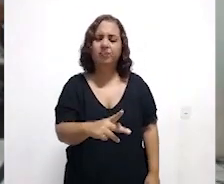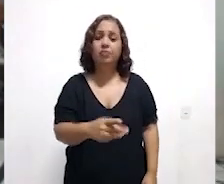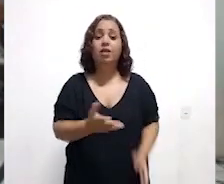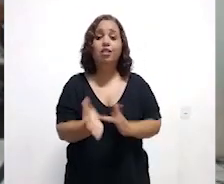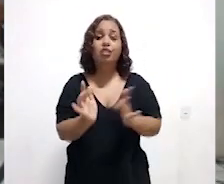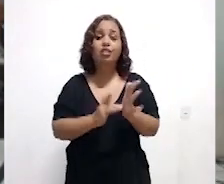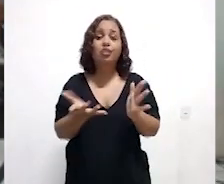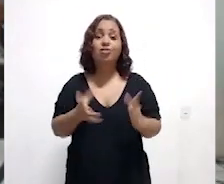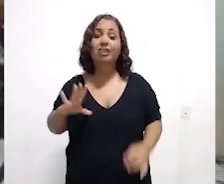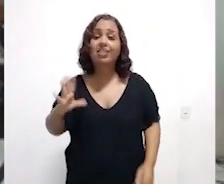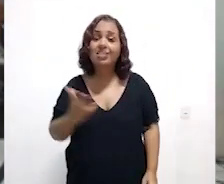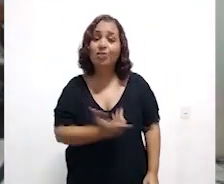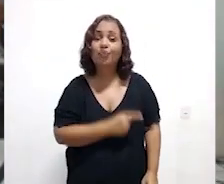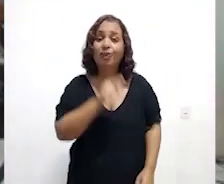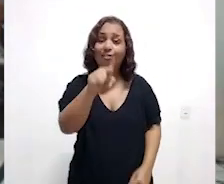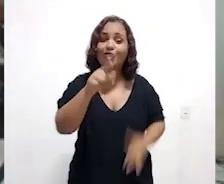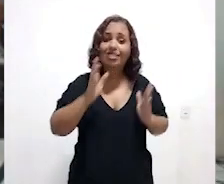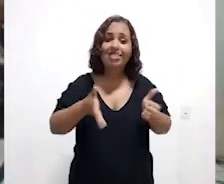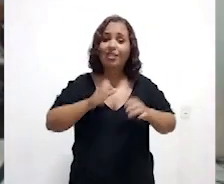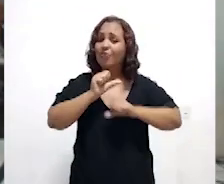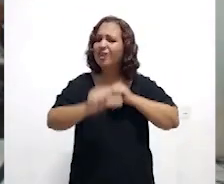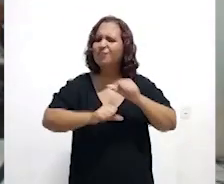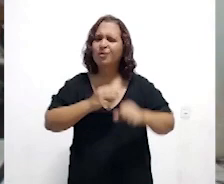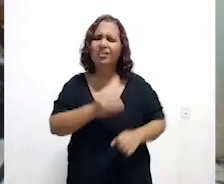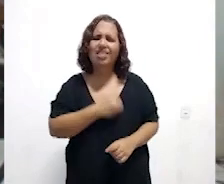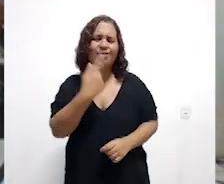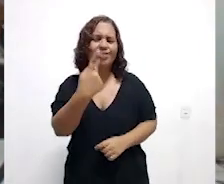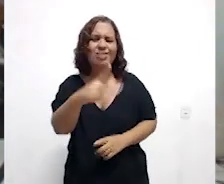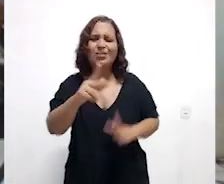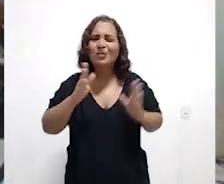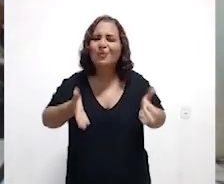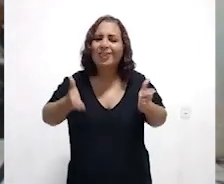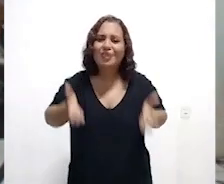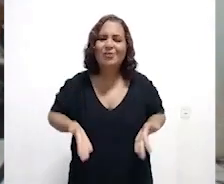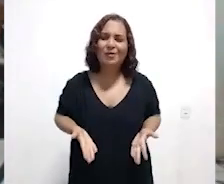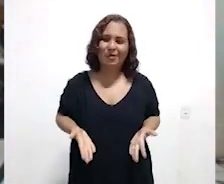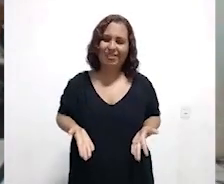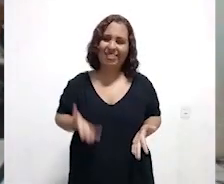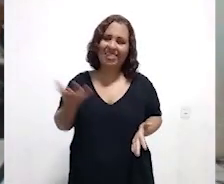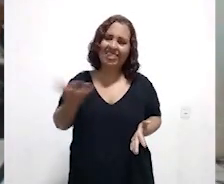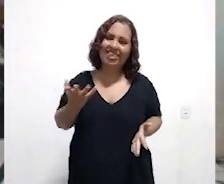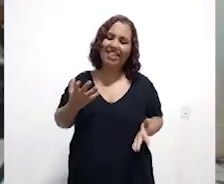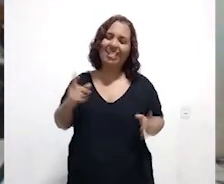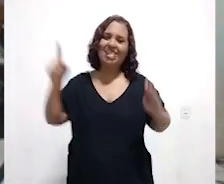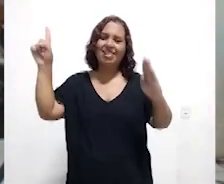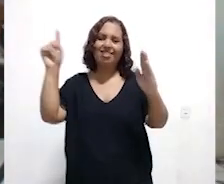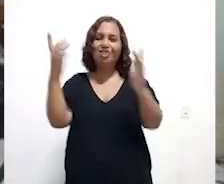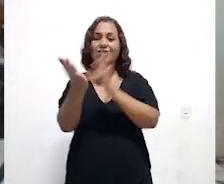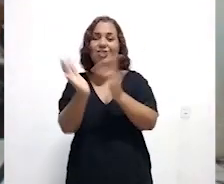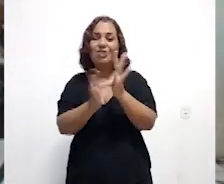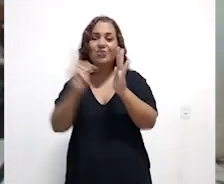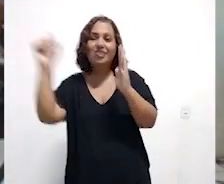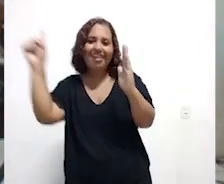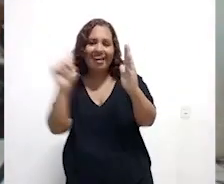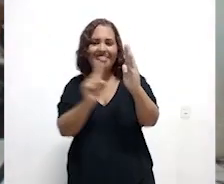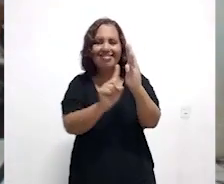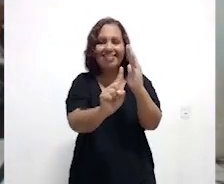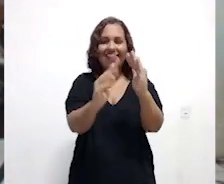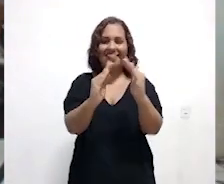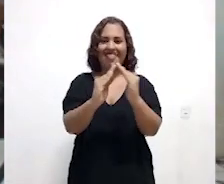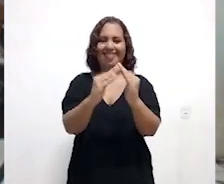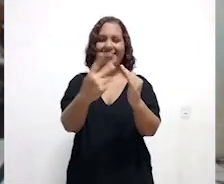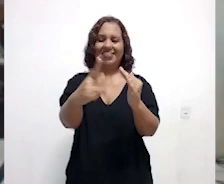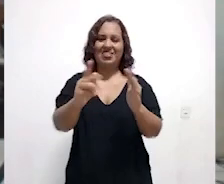salvar agora, quer mudar a tua vida agora. Ele quer entrar na tua casa agora para